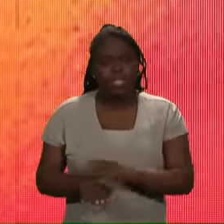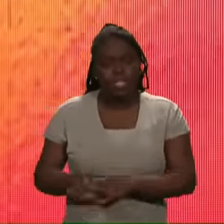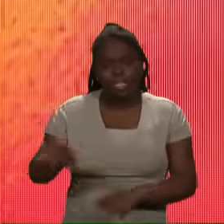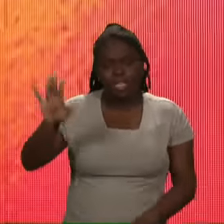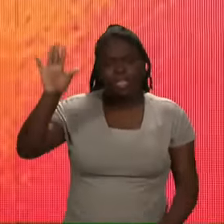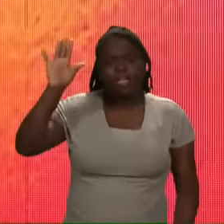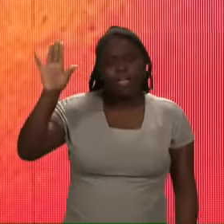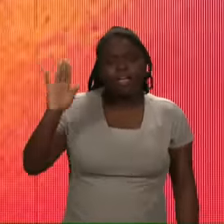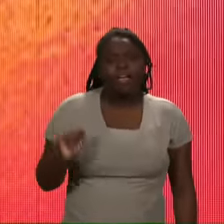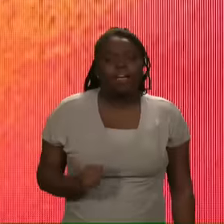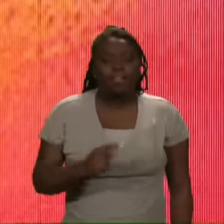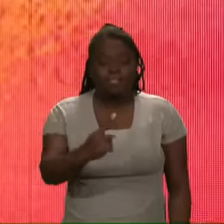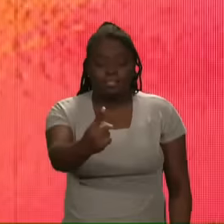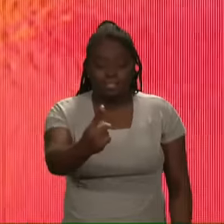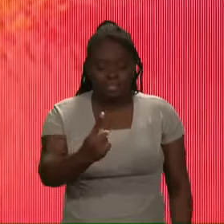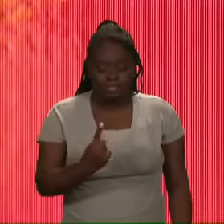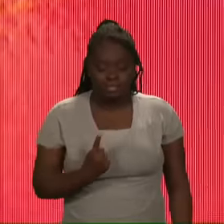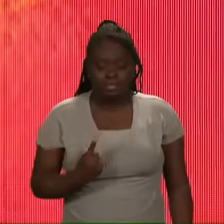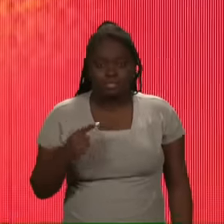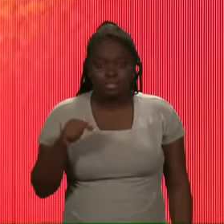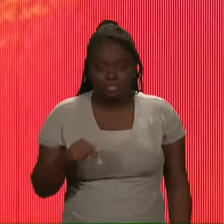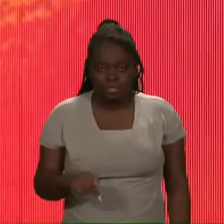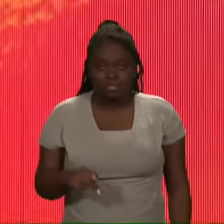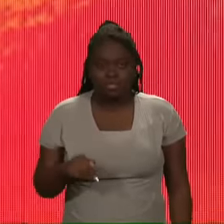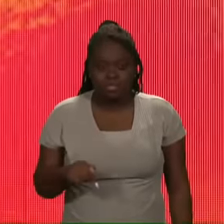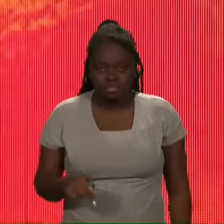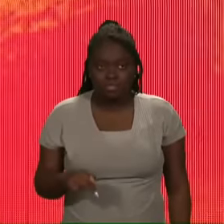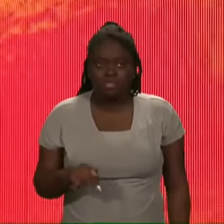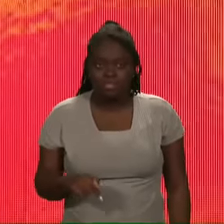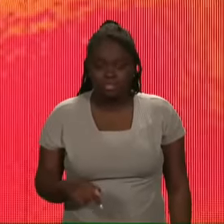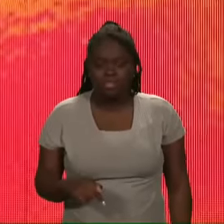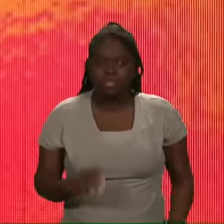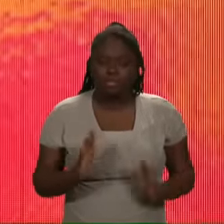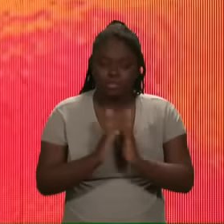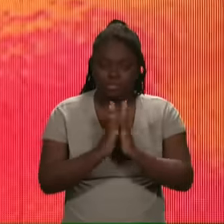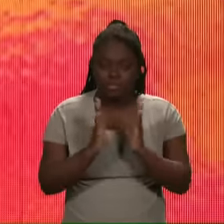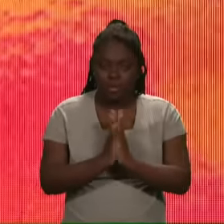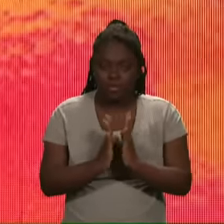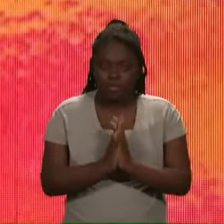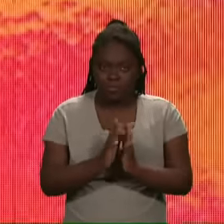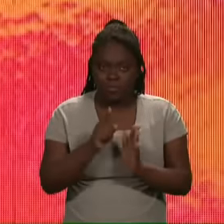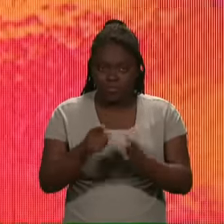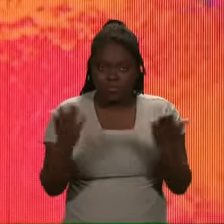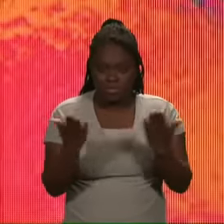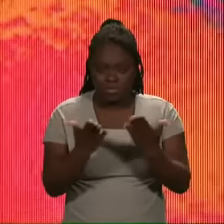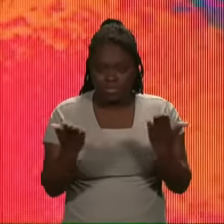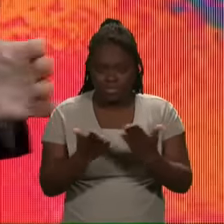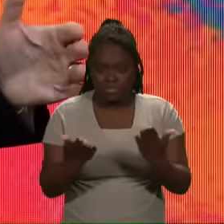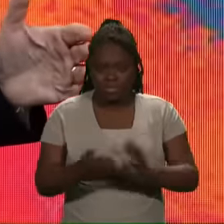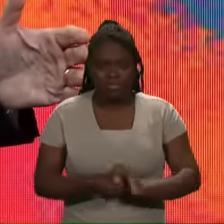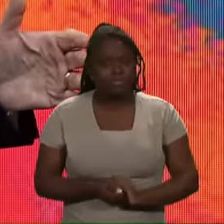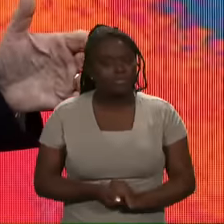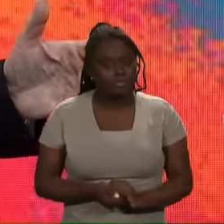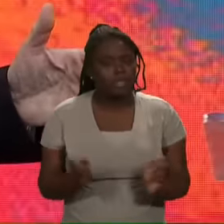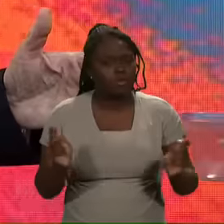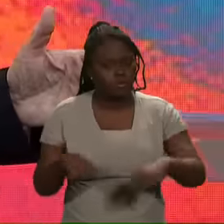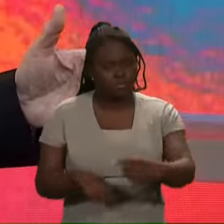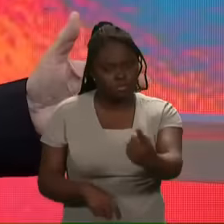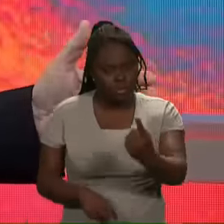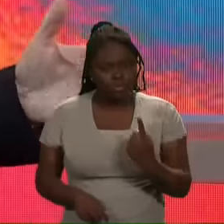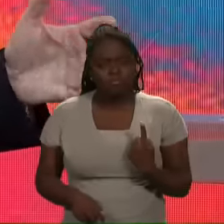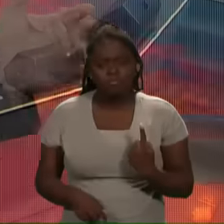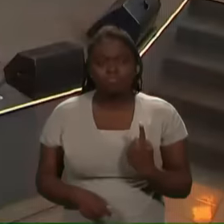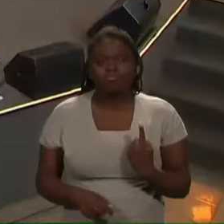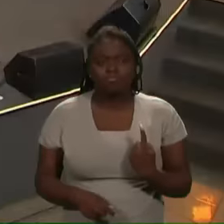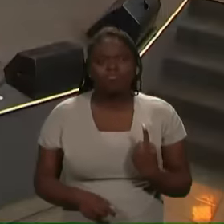mão vai sair do seu lugar e vir até aqui. Eu vou orar por você aqui agora. Pode chegar.